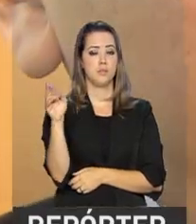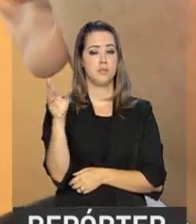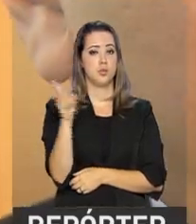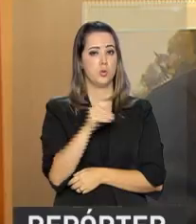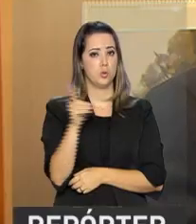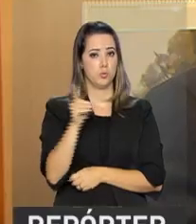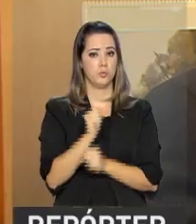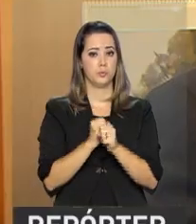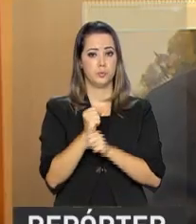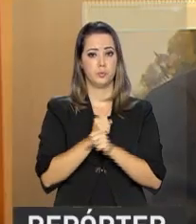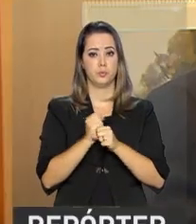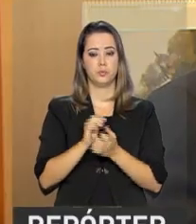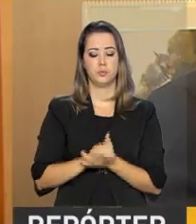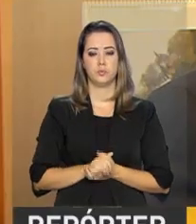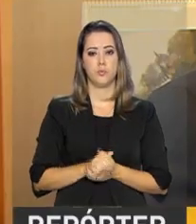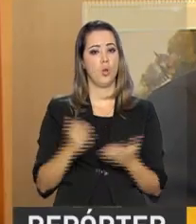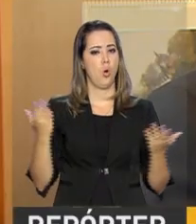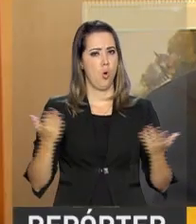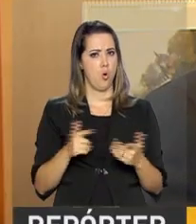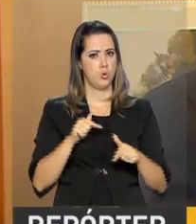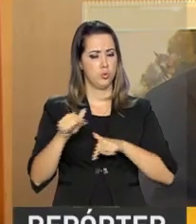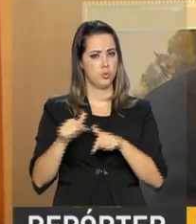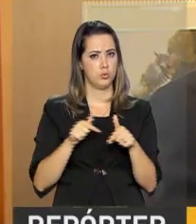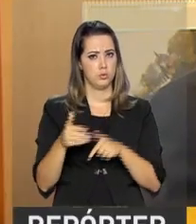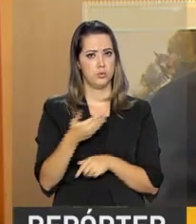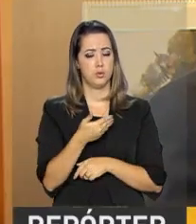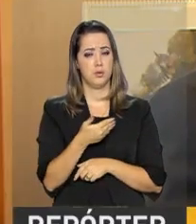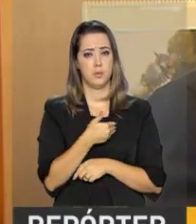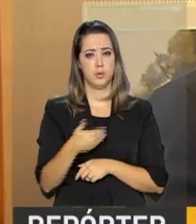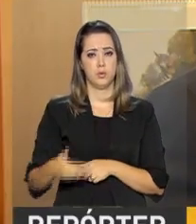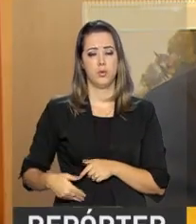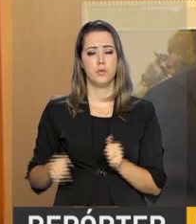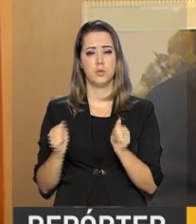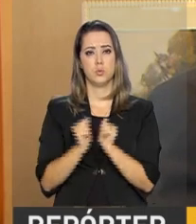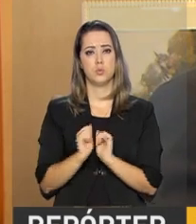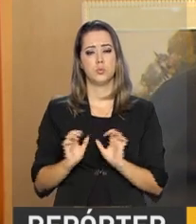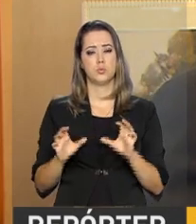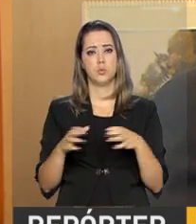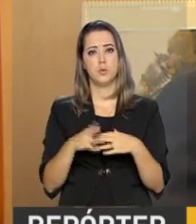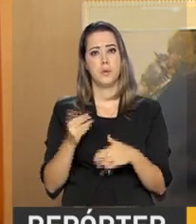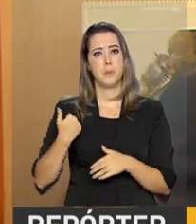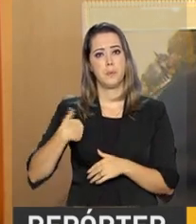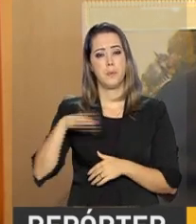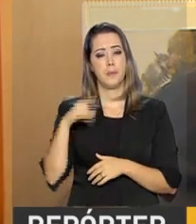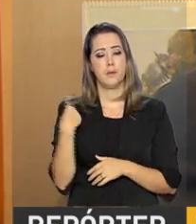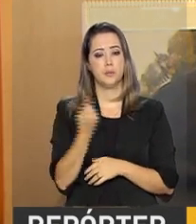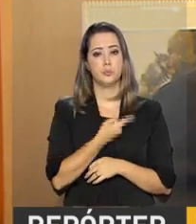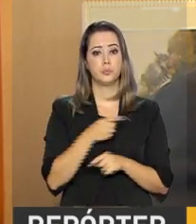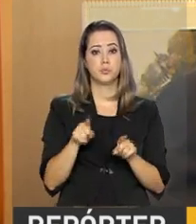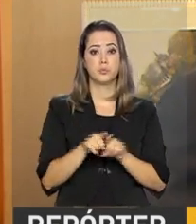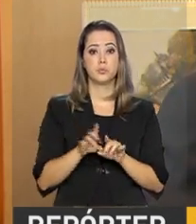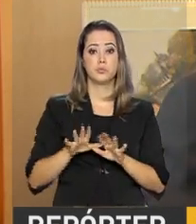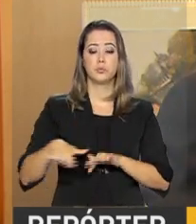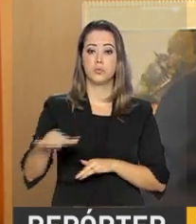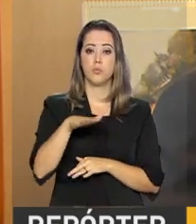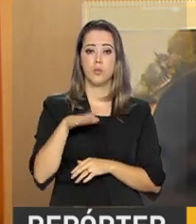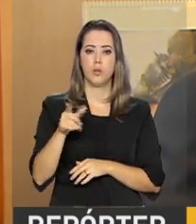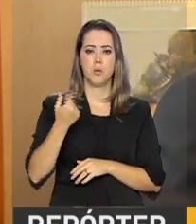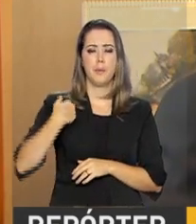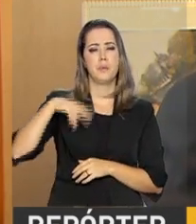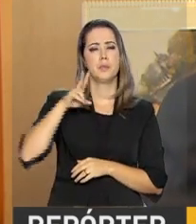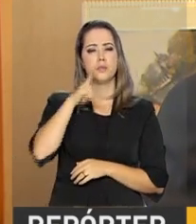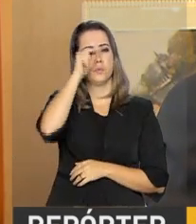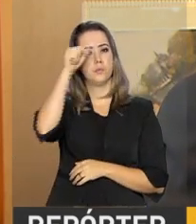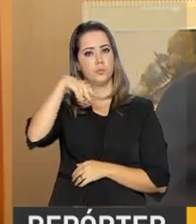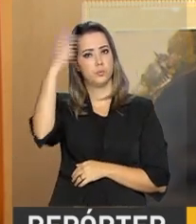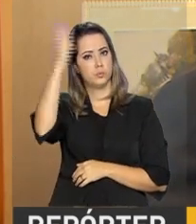dólares por ano. O grande trabalho hoje em conjunto do governo com o setor é aumentar a nossa produção, que vai atender muito mais forte no nosso